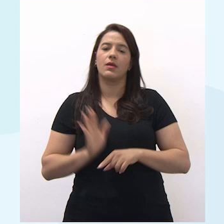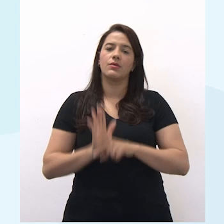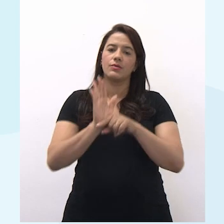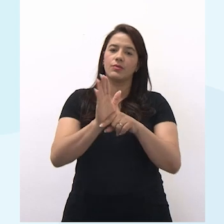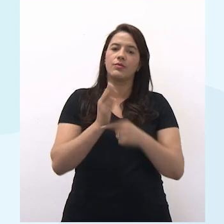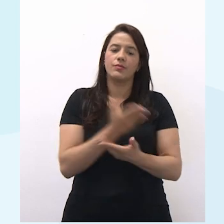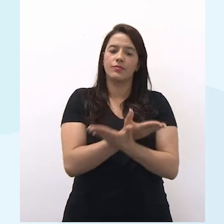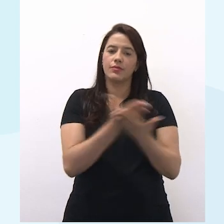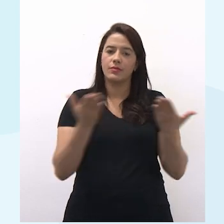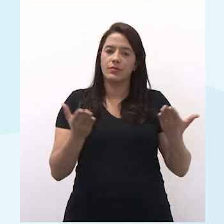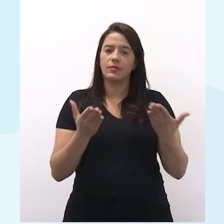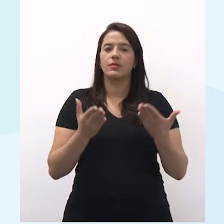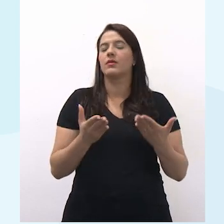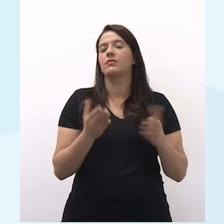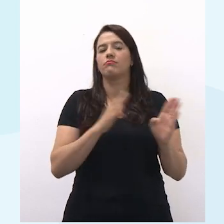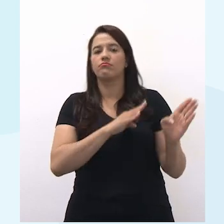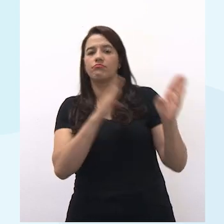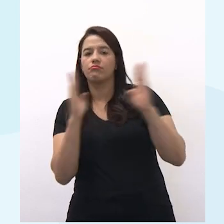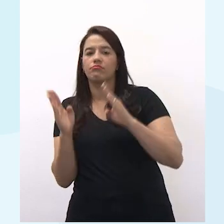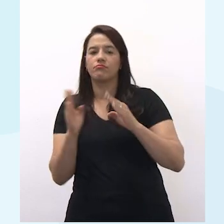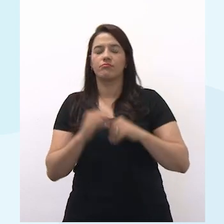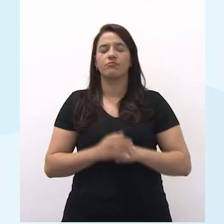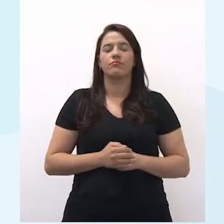o aprimoramento de seu repertório?